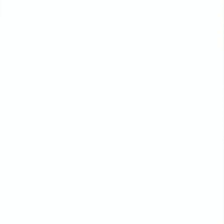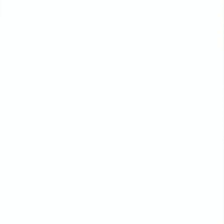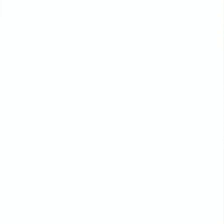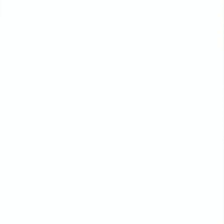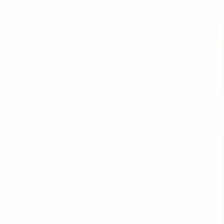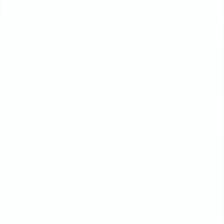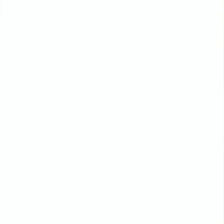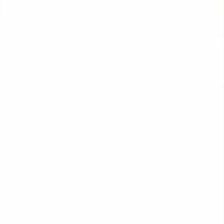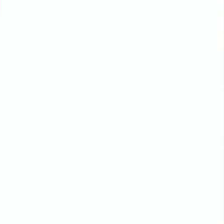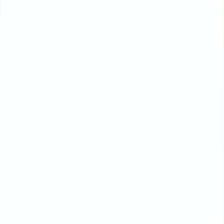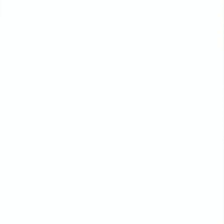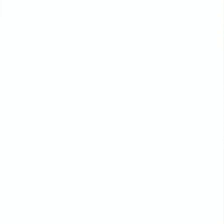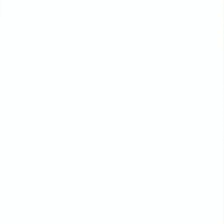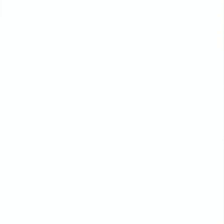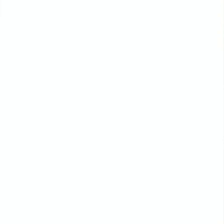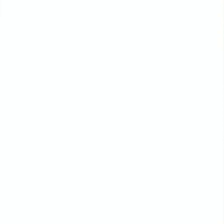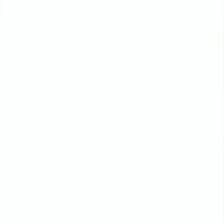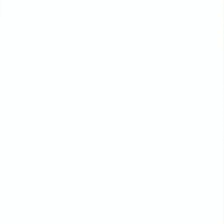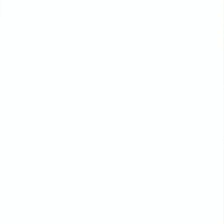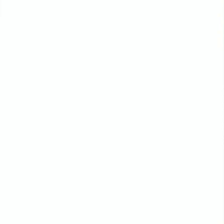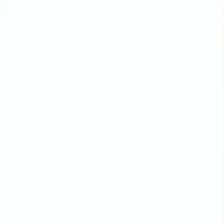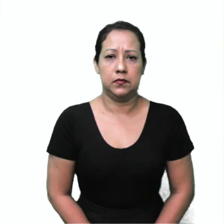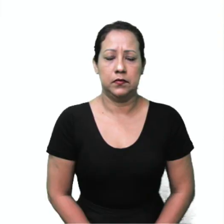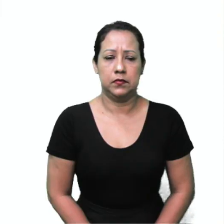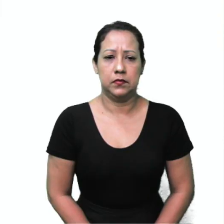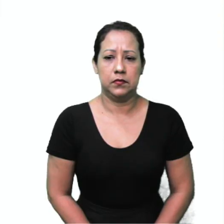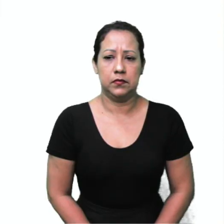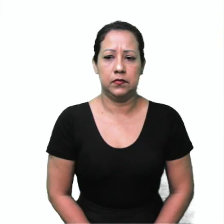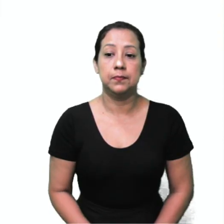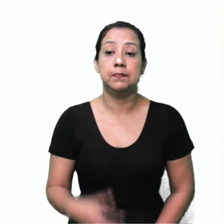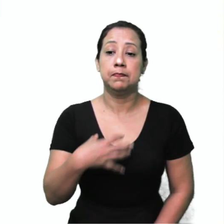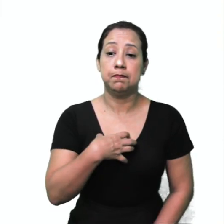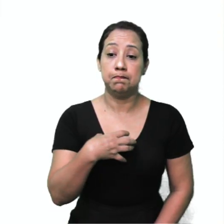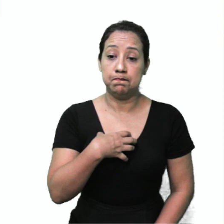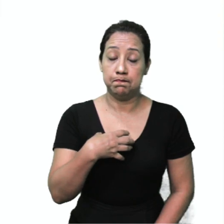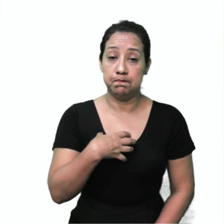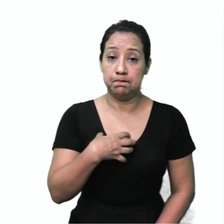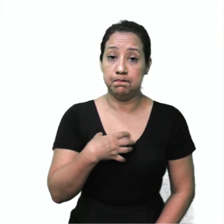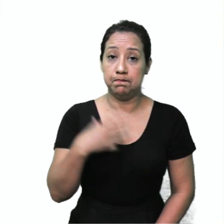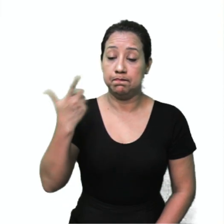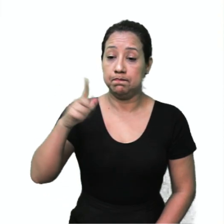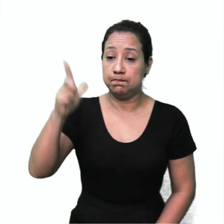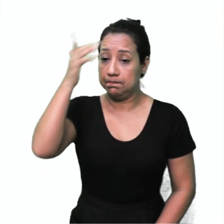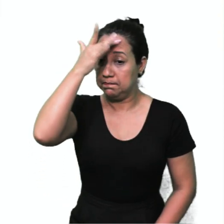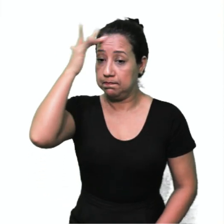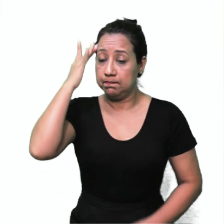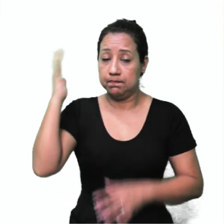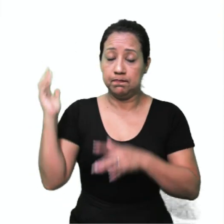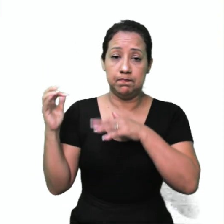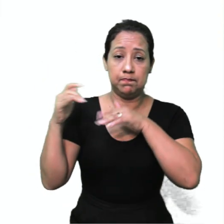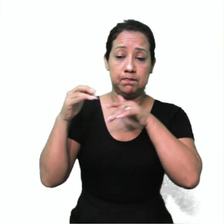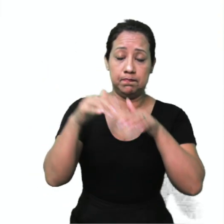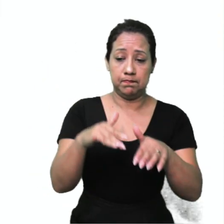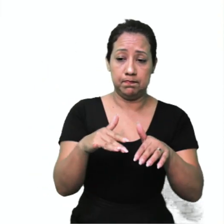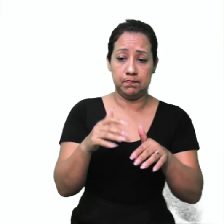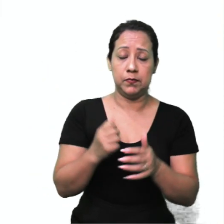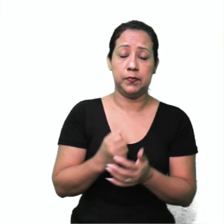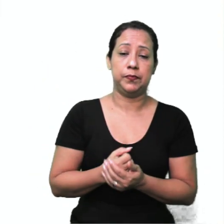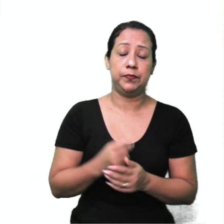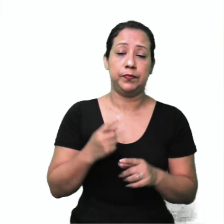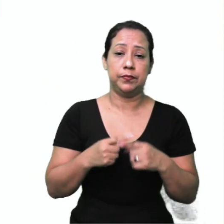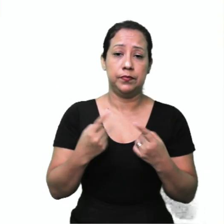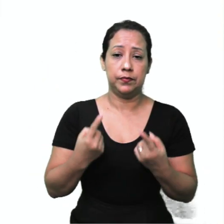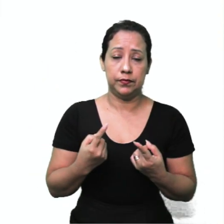Reações aos estrangeiros. Muitos estrangeiros residentes na Europa são responsabilizados pelos